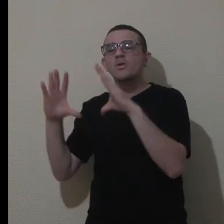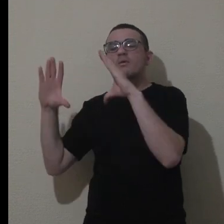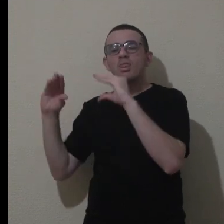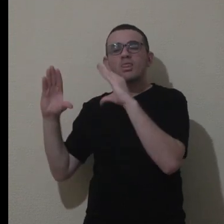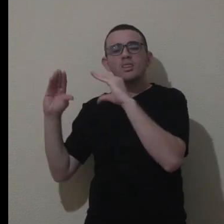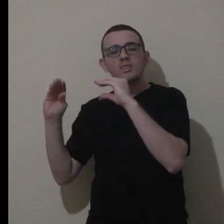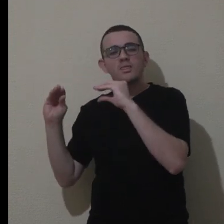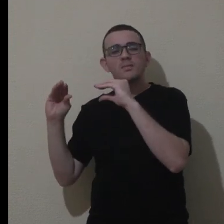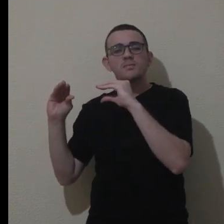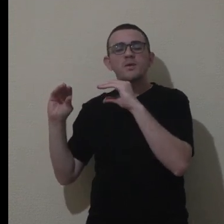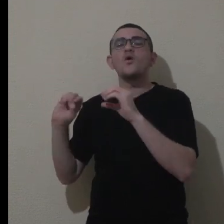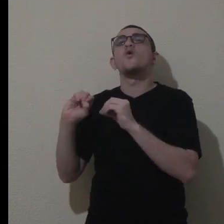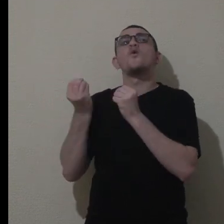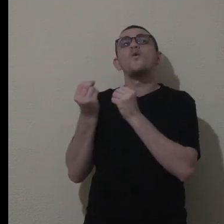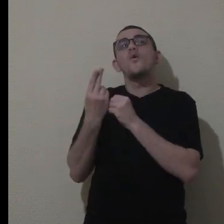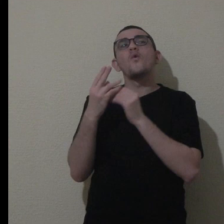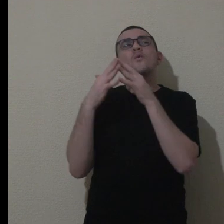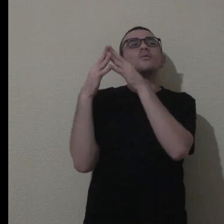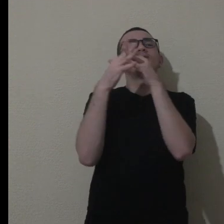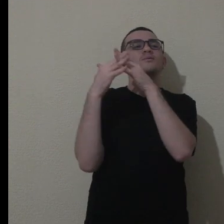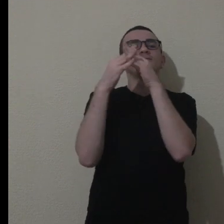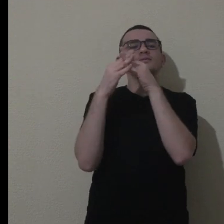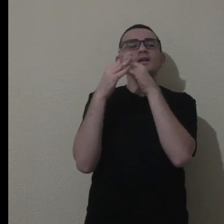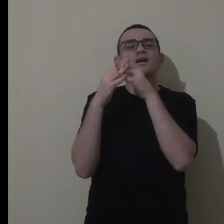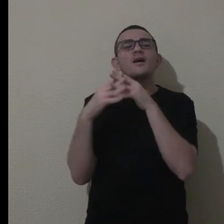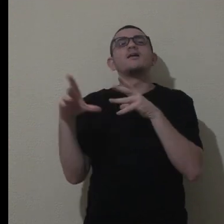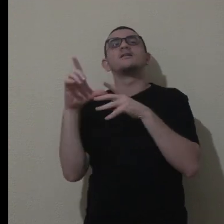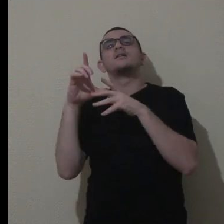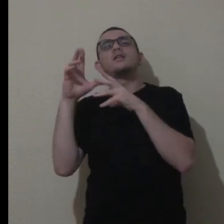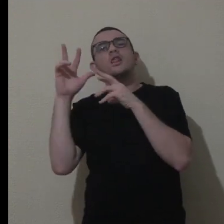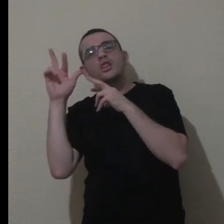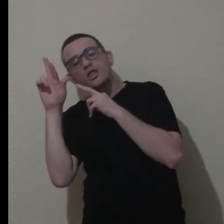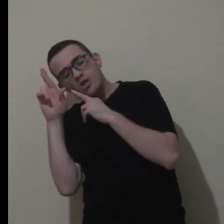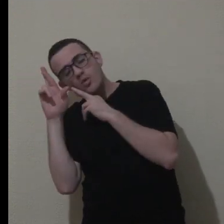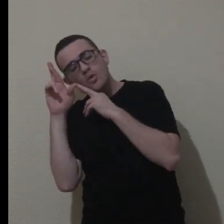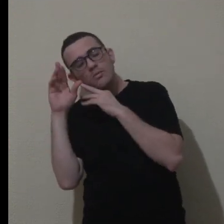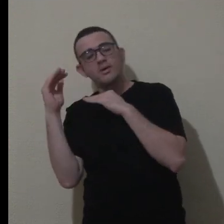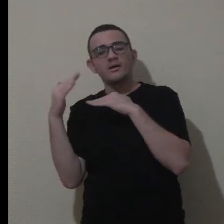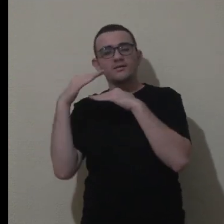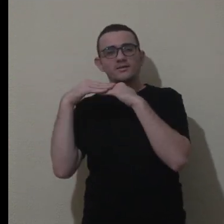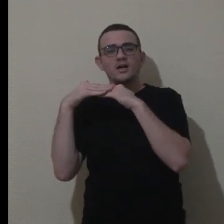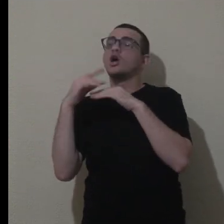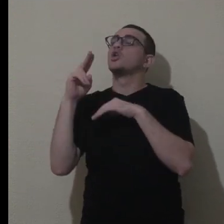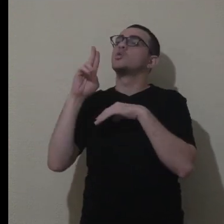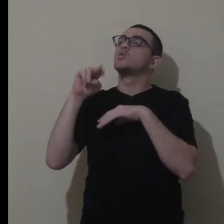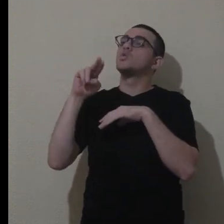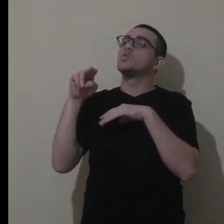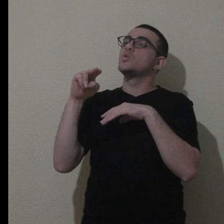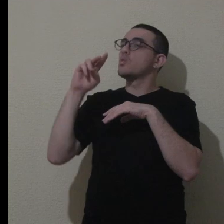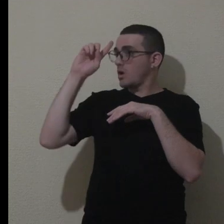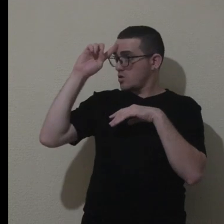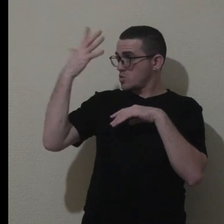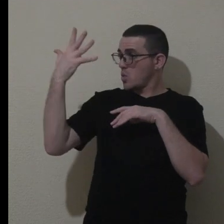travesseiro, ou então, na frase americana, né, sleep on it. Durma em cima, nunca tomem